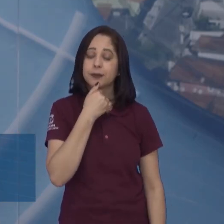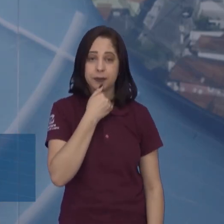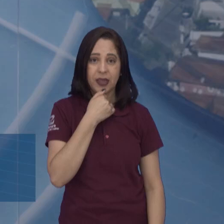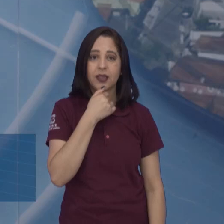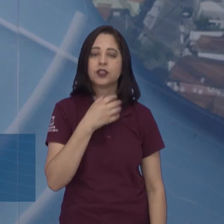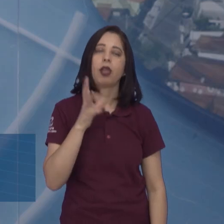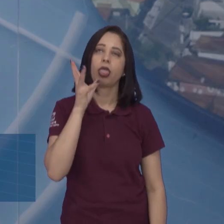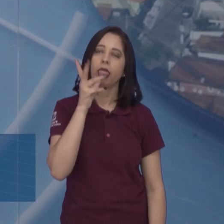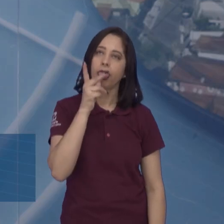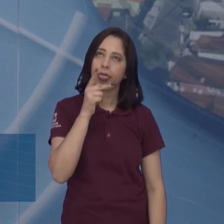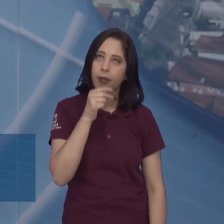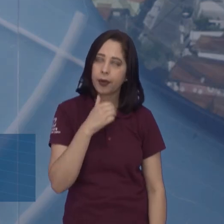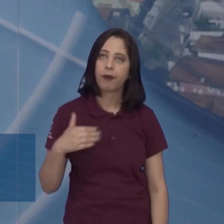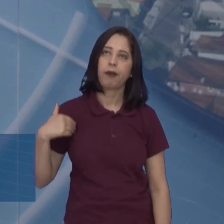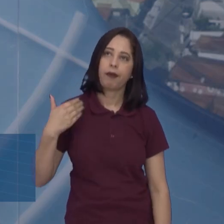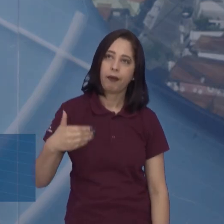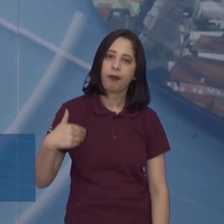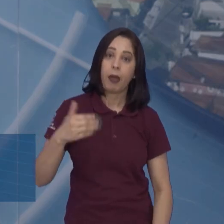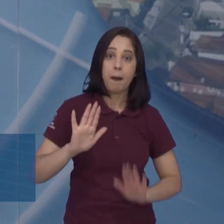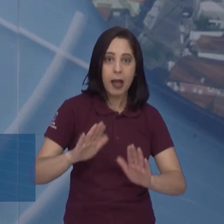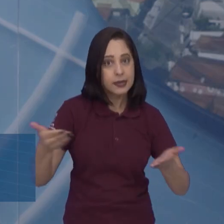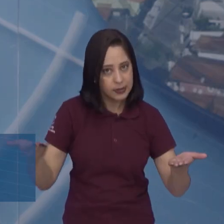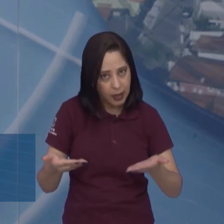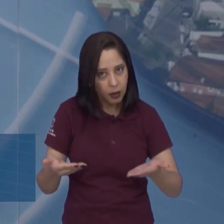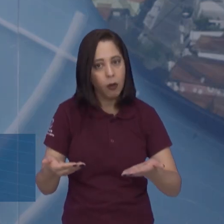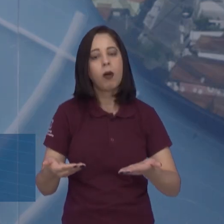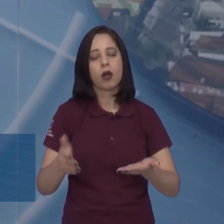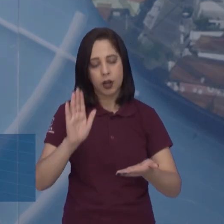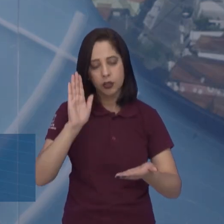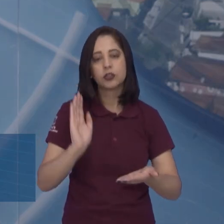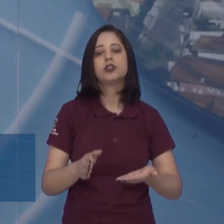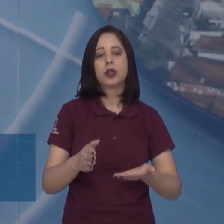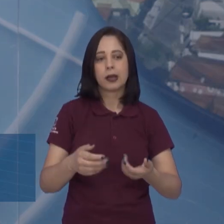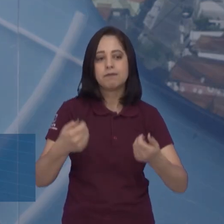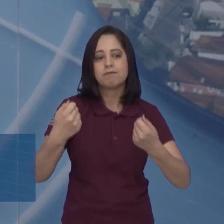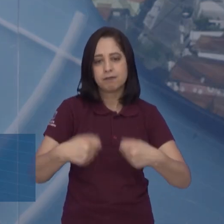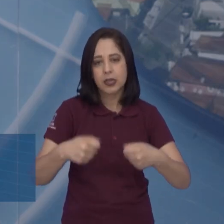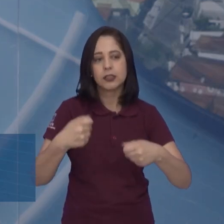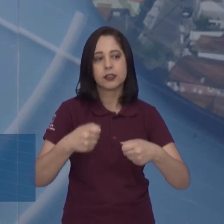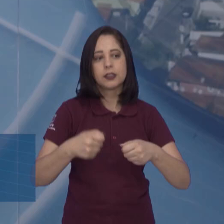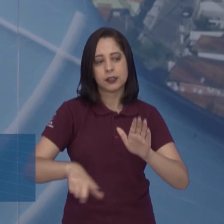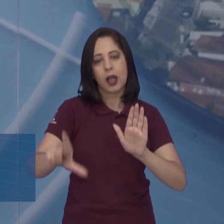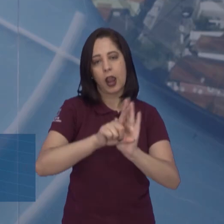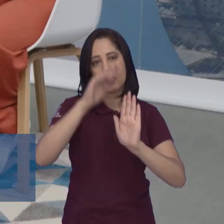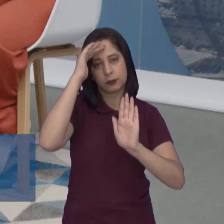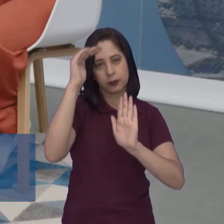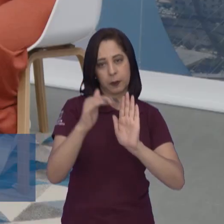ser cobrado de fato, mas hoje é um ponto também que precisa ser levado em conta,